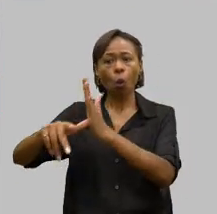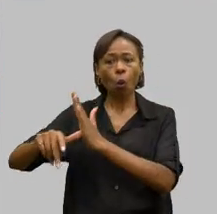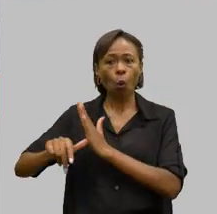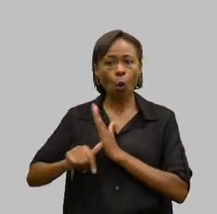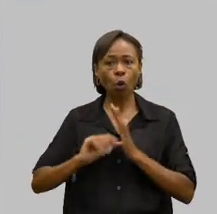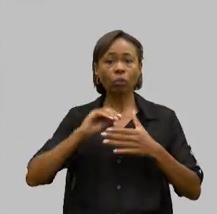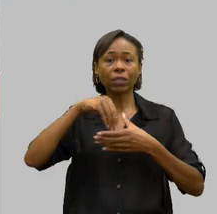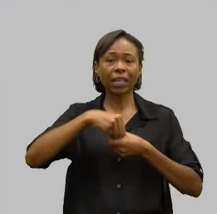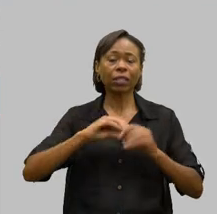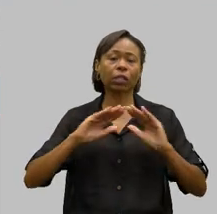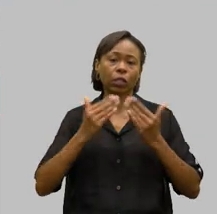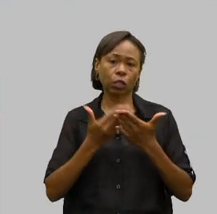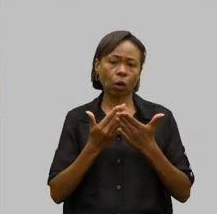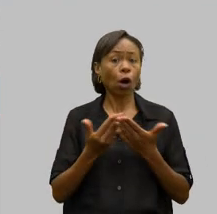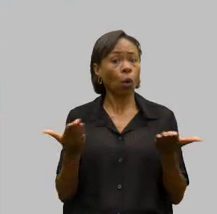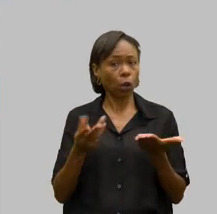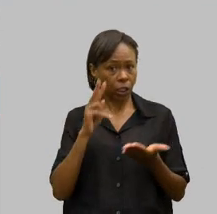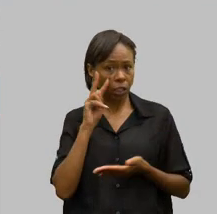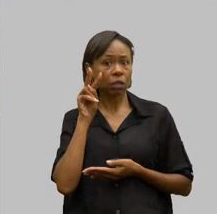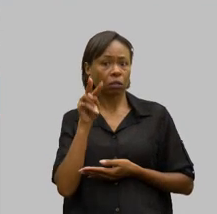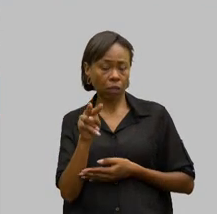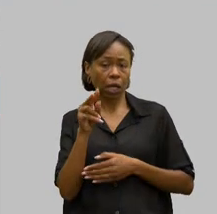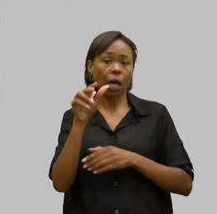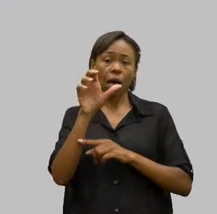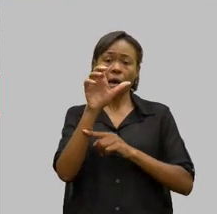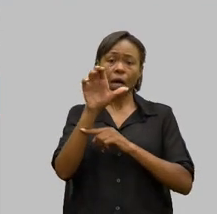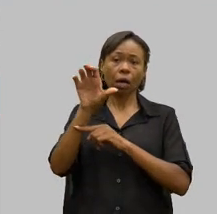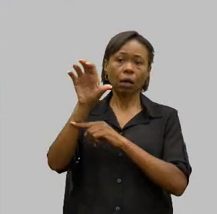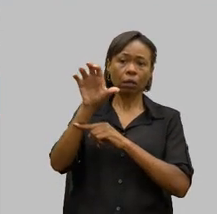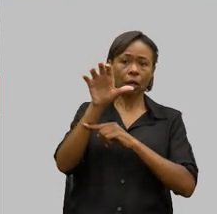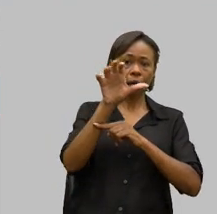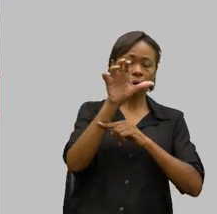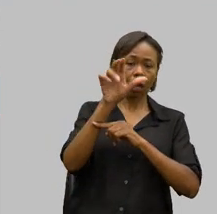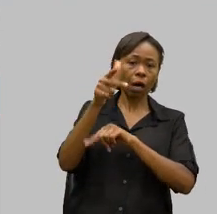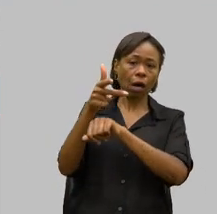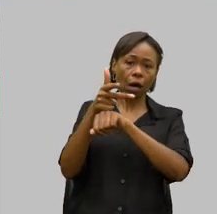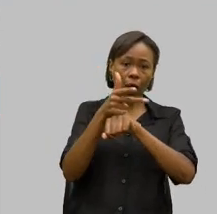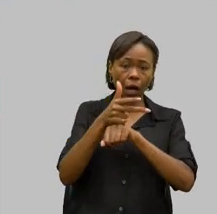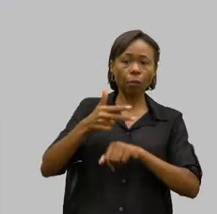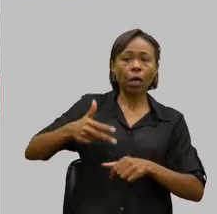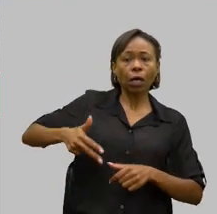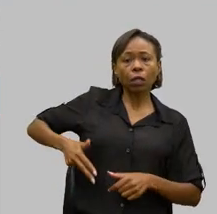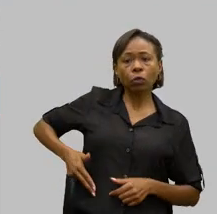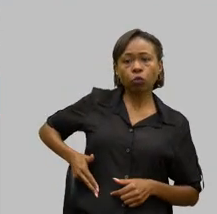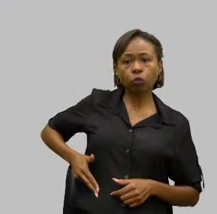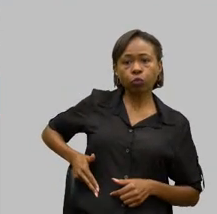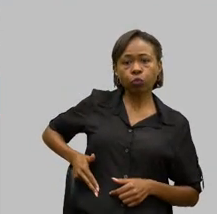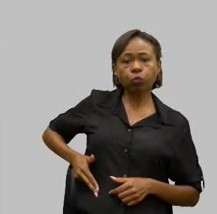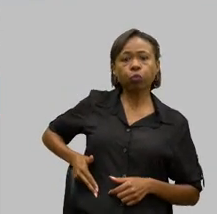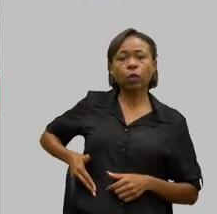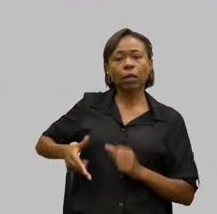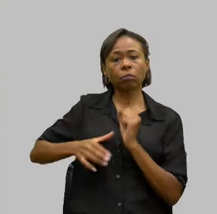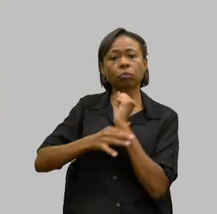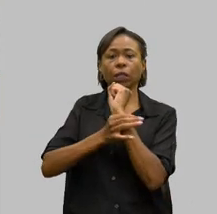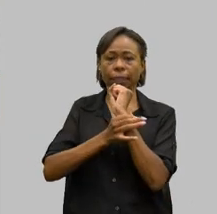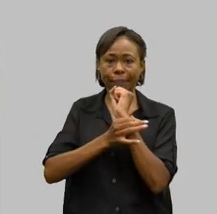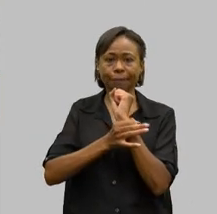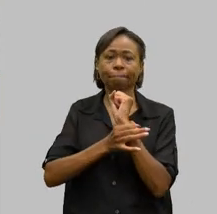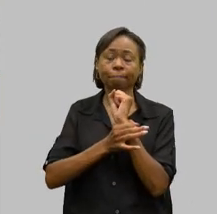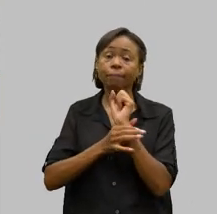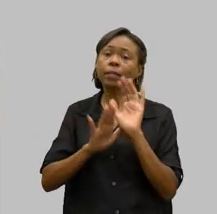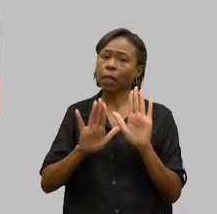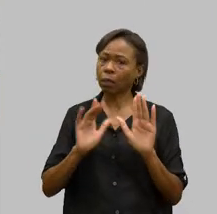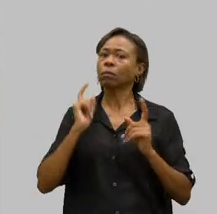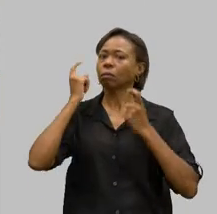Câmeras nas escolas e ao mesmo tempo agora até segurança armada. Ou seja, realmente tem preocupação sim